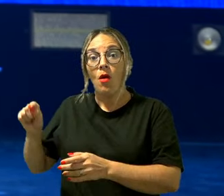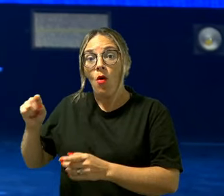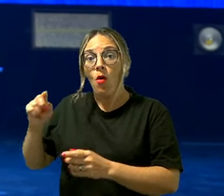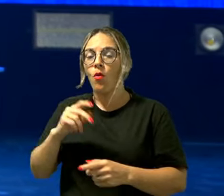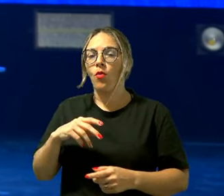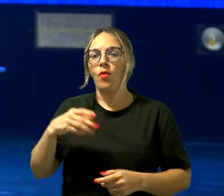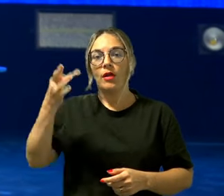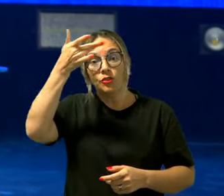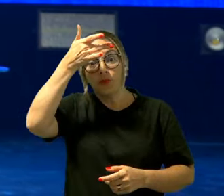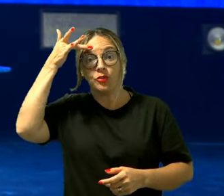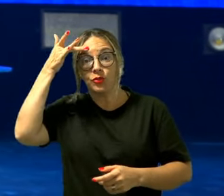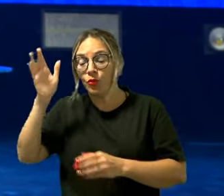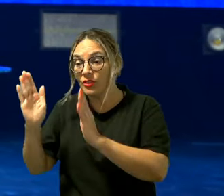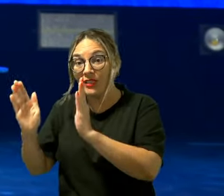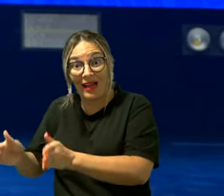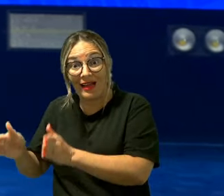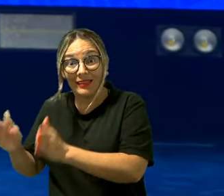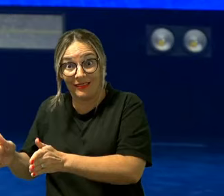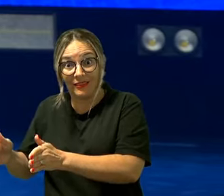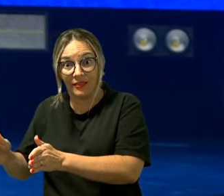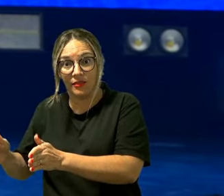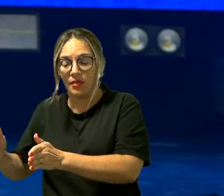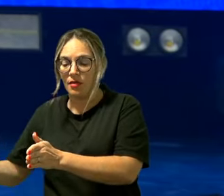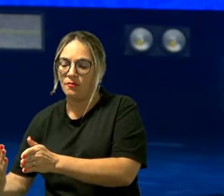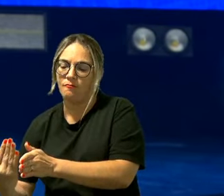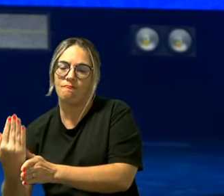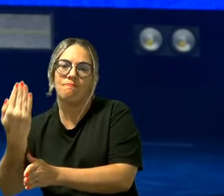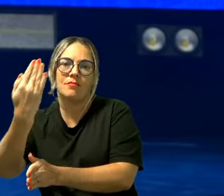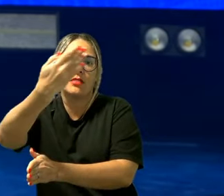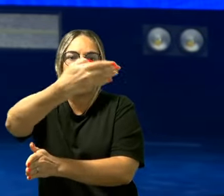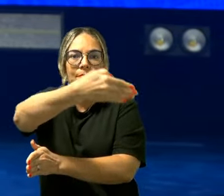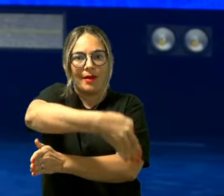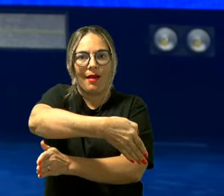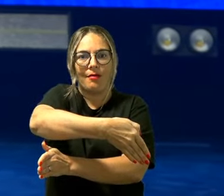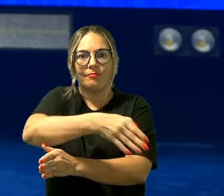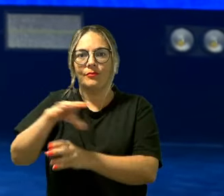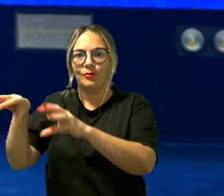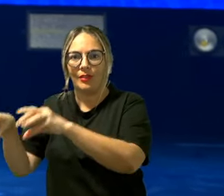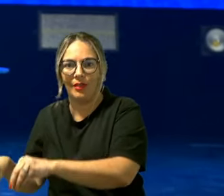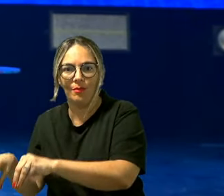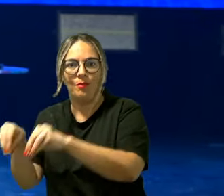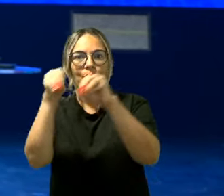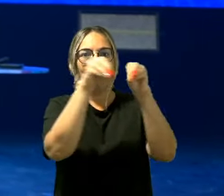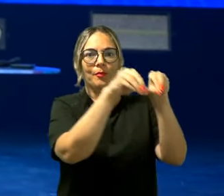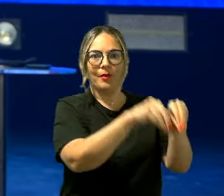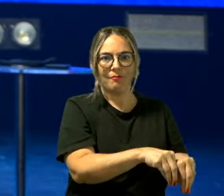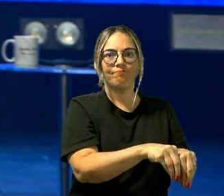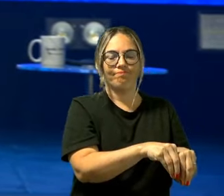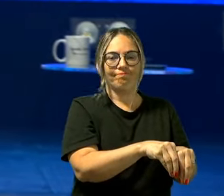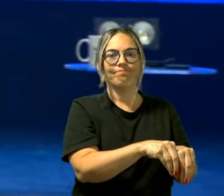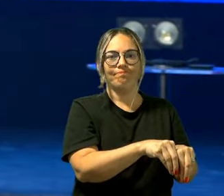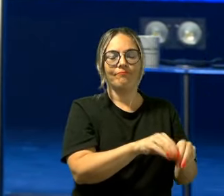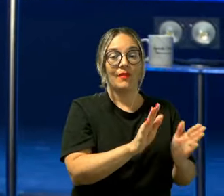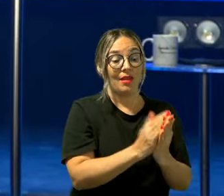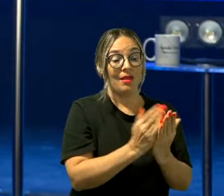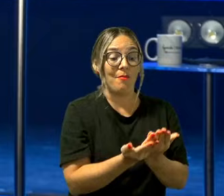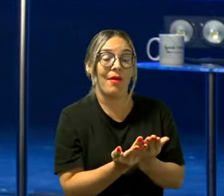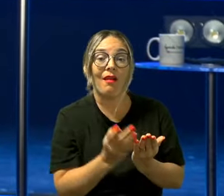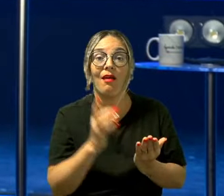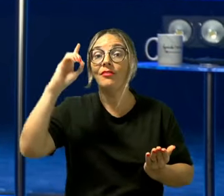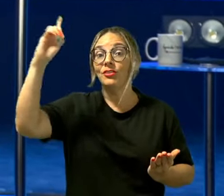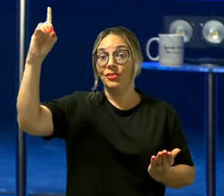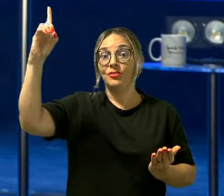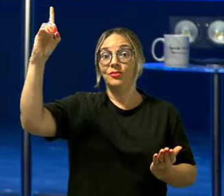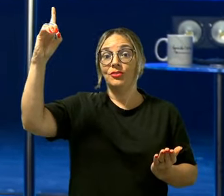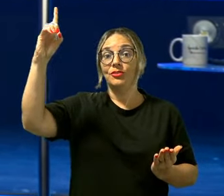ocidente e eles vão atravessar para outra ponta que está no oriente. E o texto diz que quando Moisés estendeu a